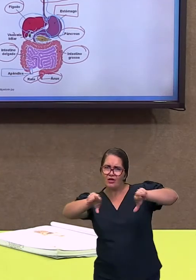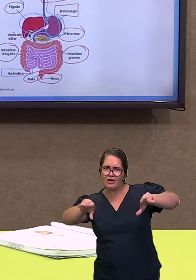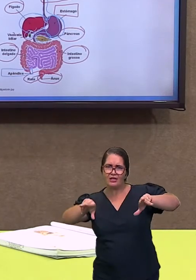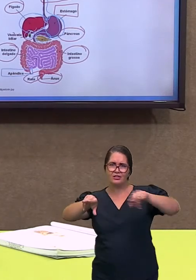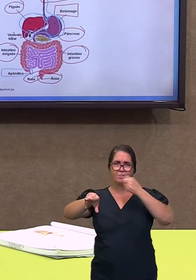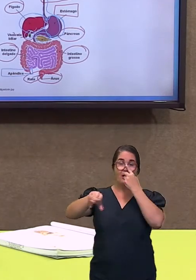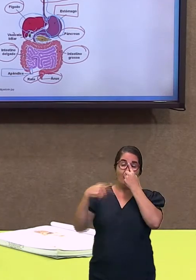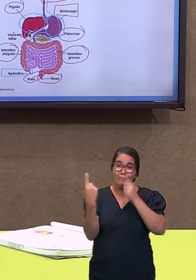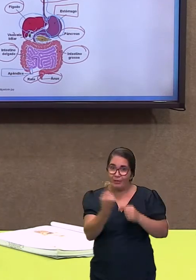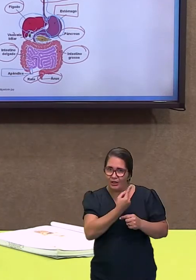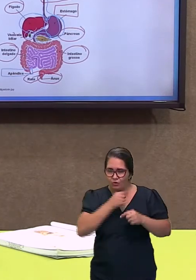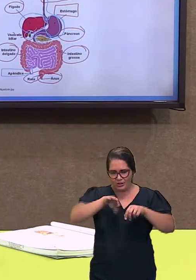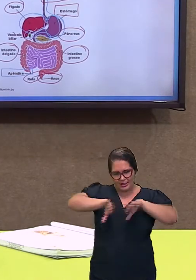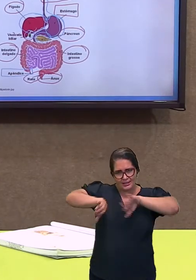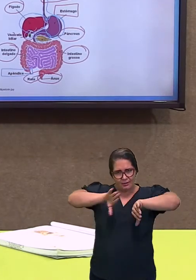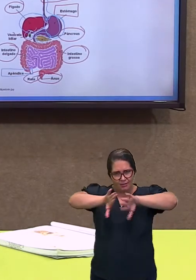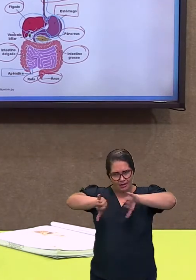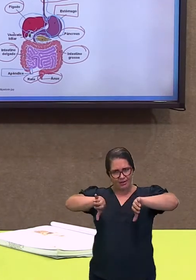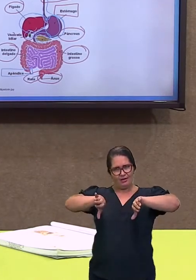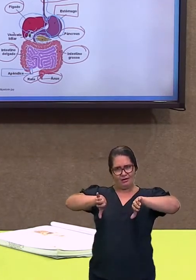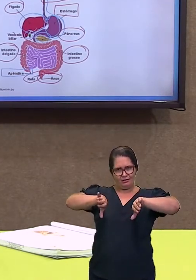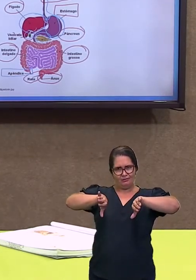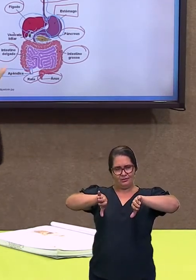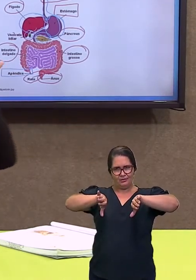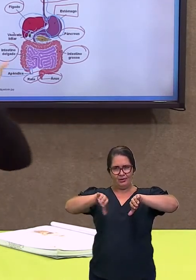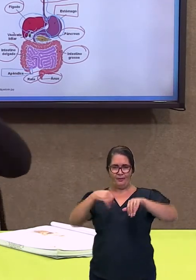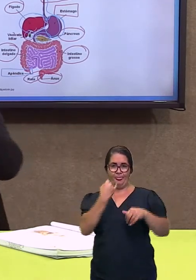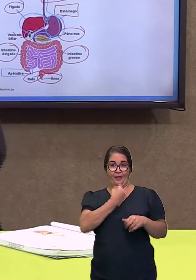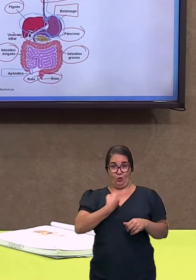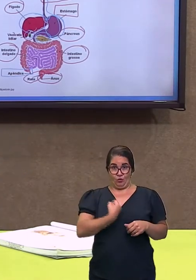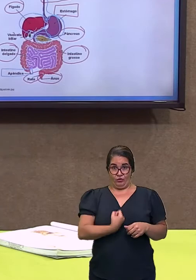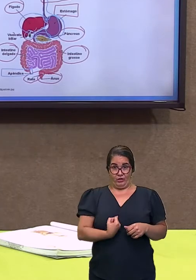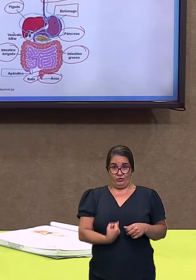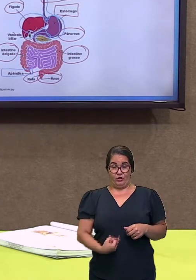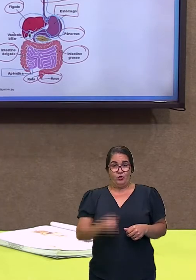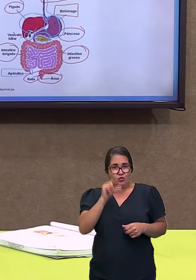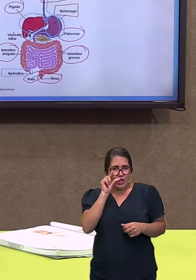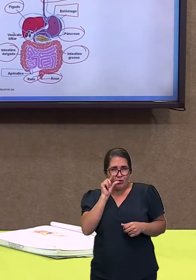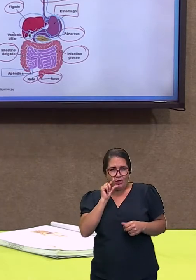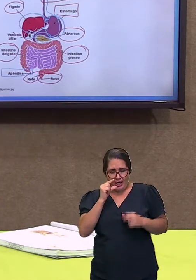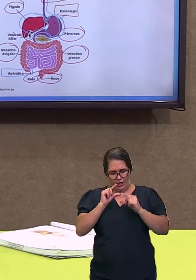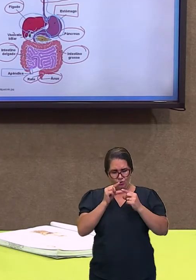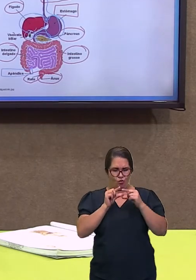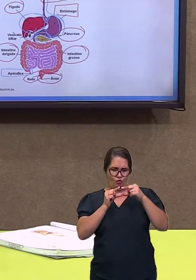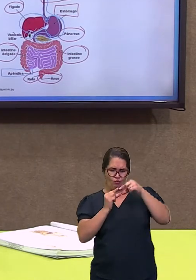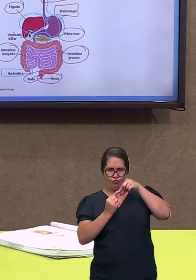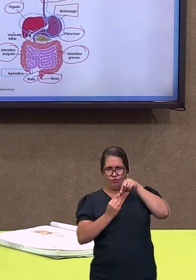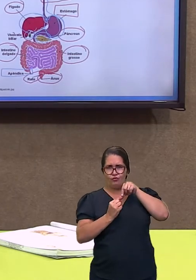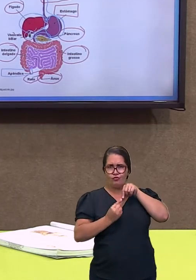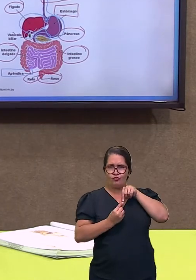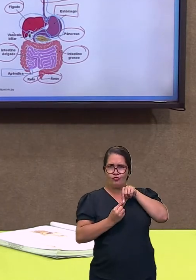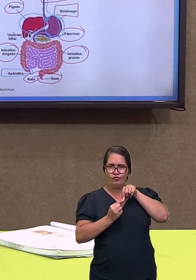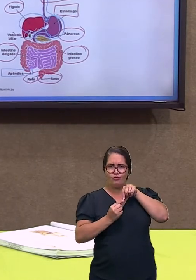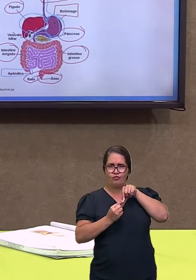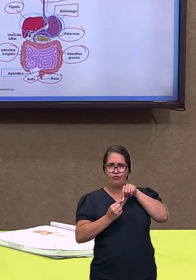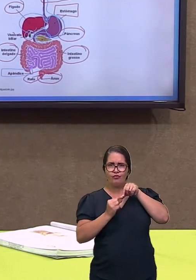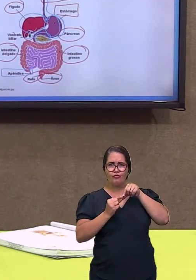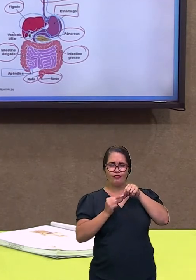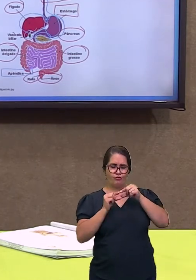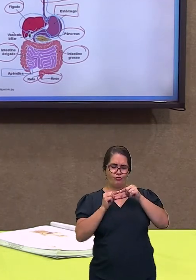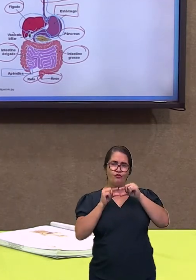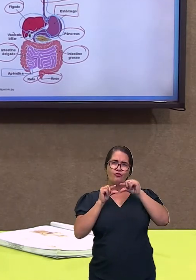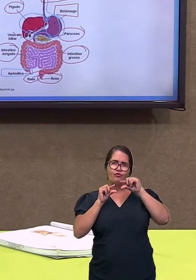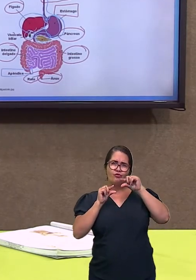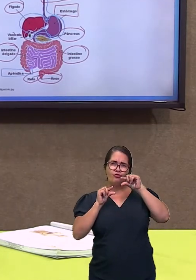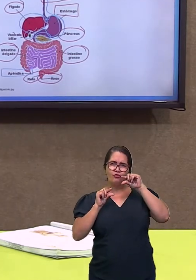né? Então, olha só, vou fazer o intestino grosso com essa cor, parecendo uma cor de pele.